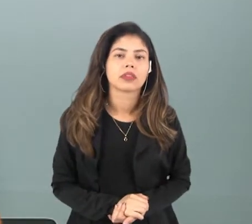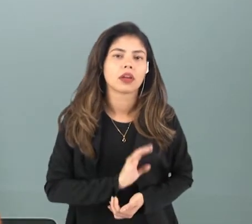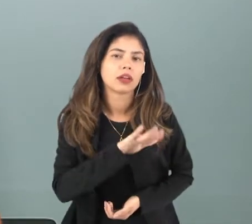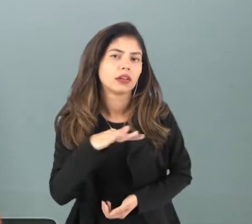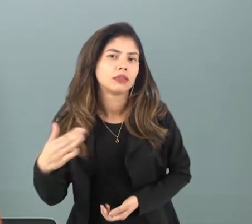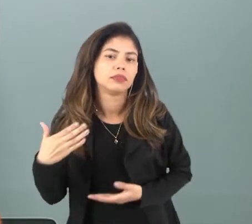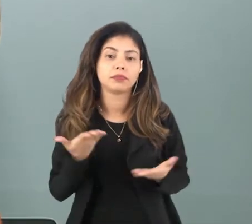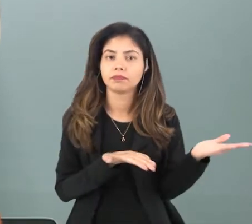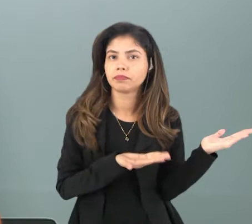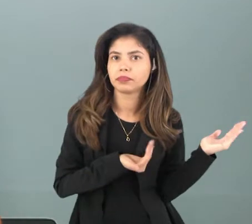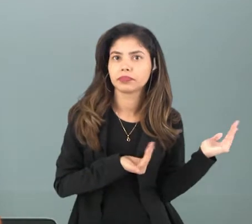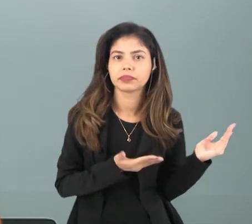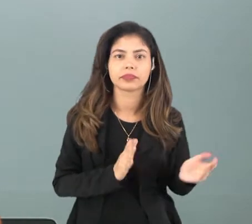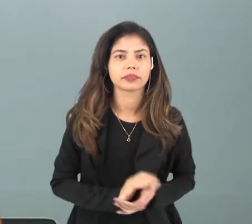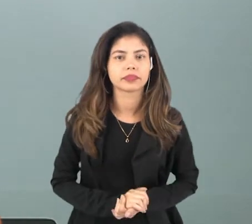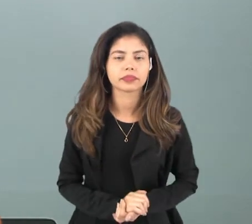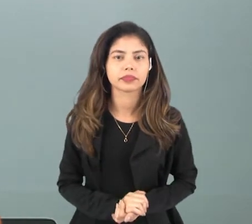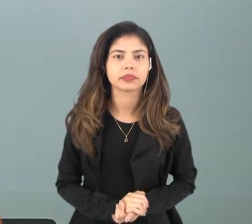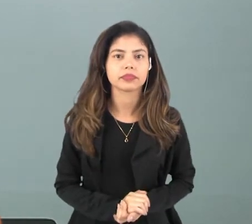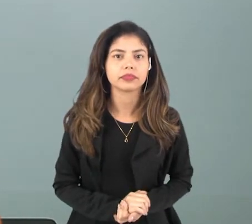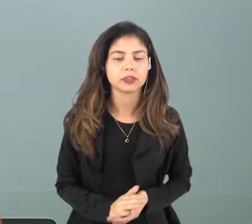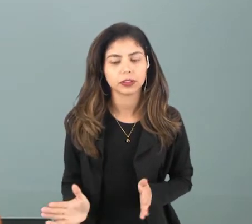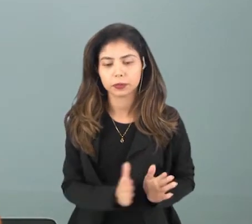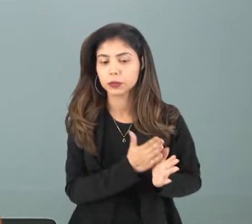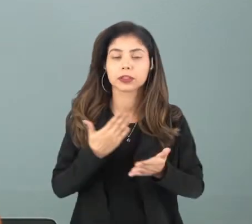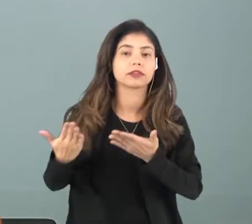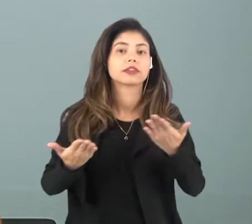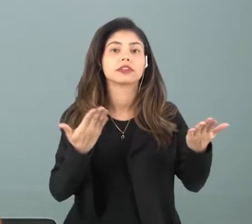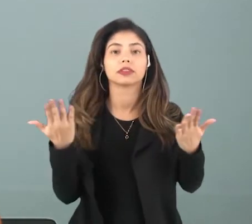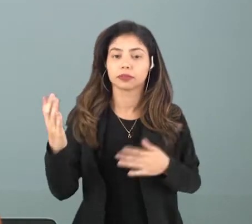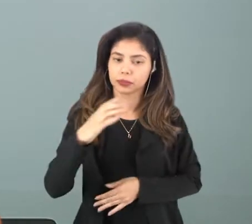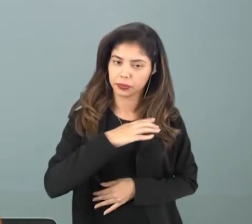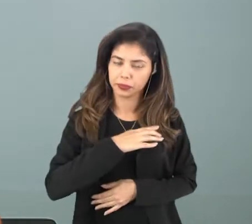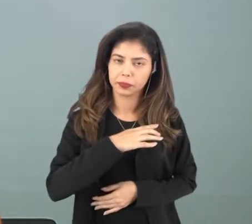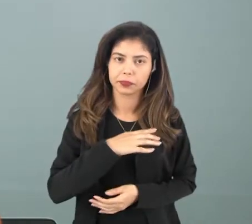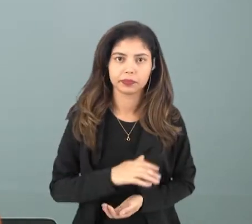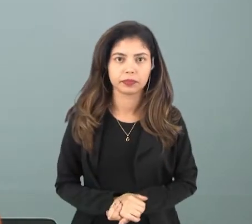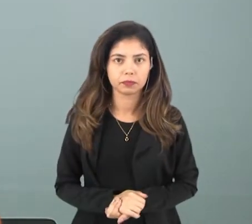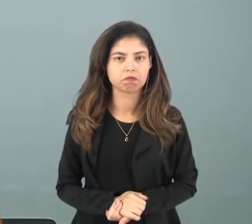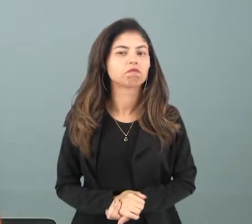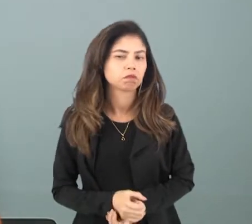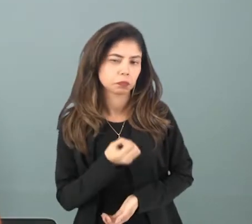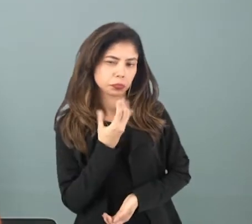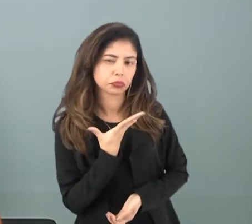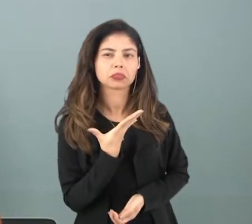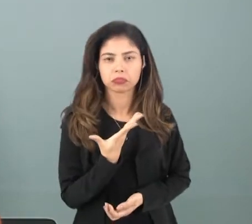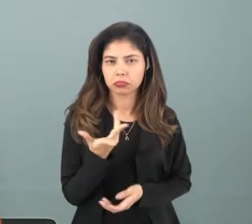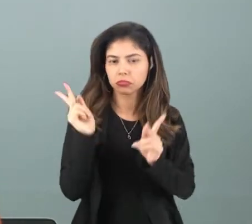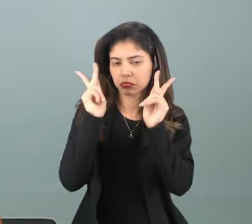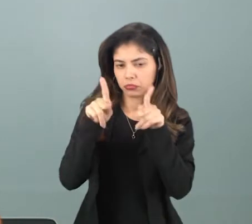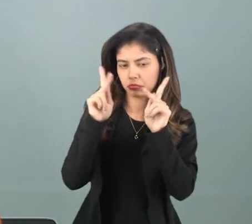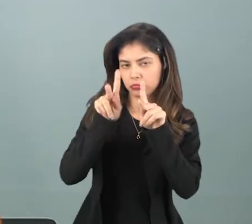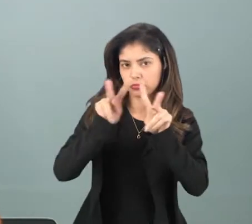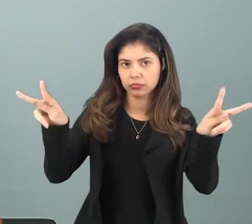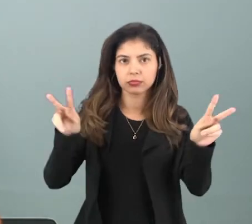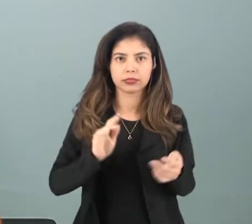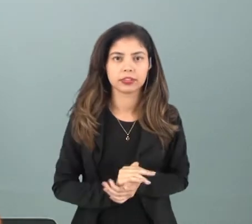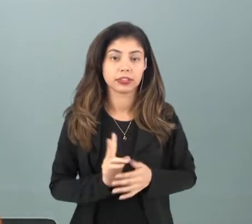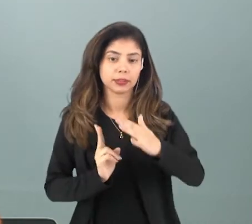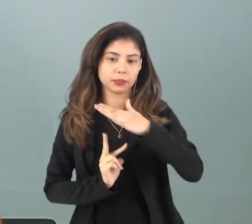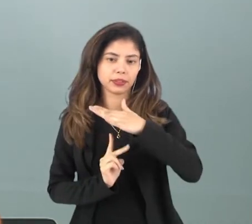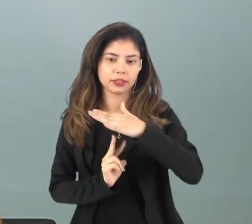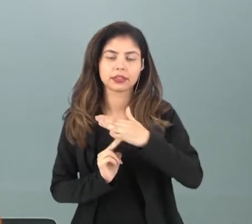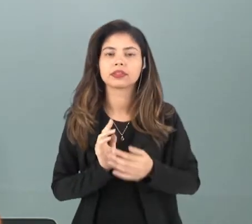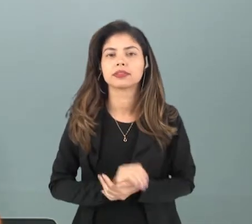vem os jovens, eles ficam maravilhados com a cidade. Poxa, a cidade tem shopping, né? A cidade tem praças,